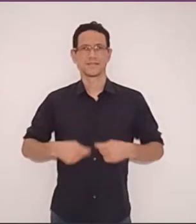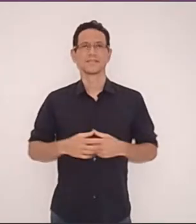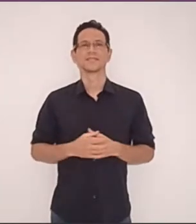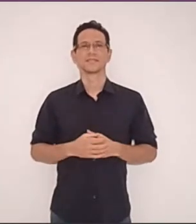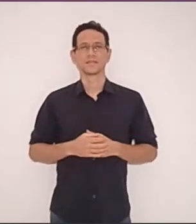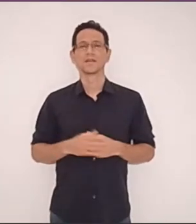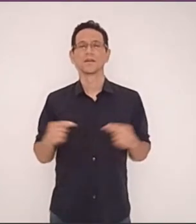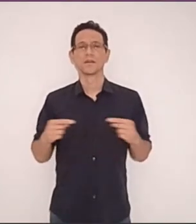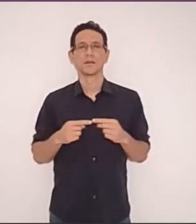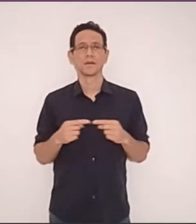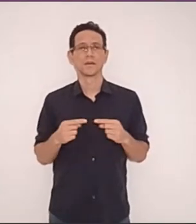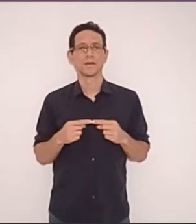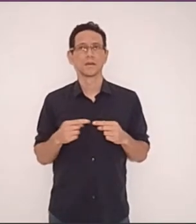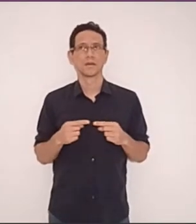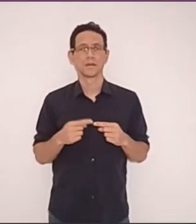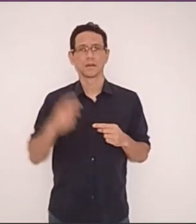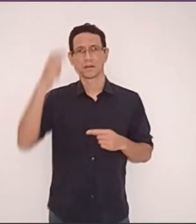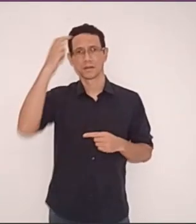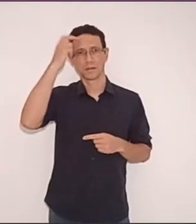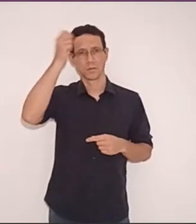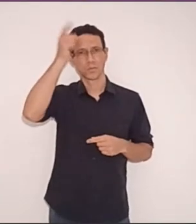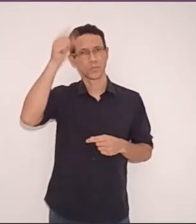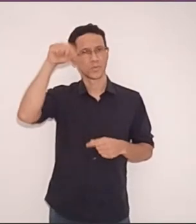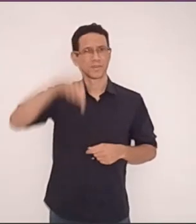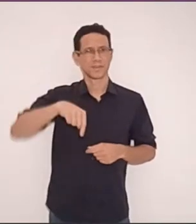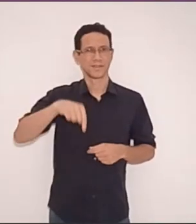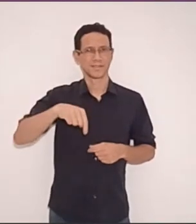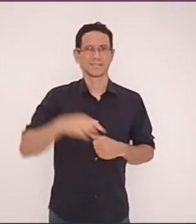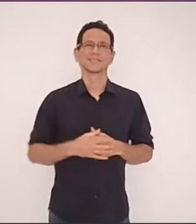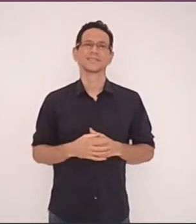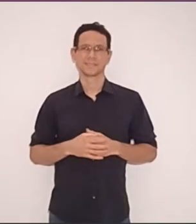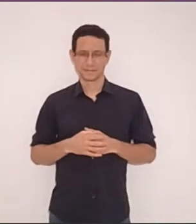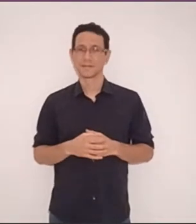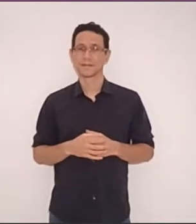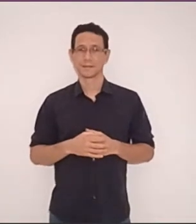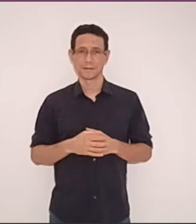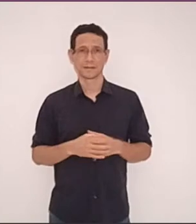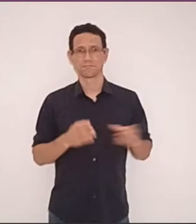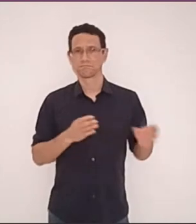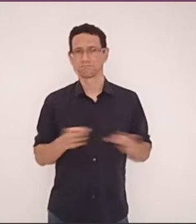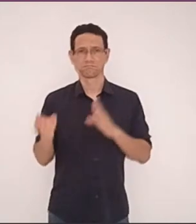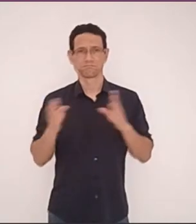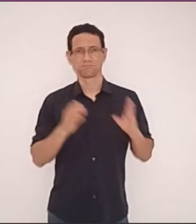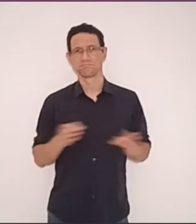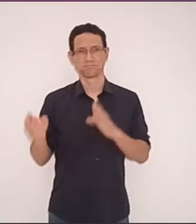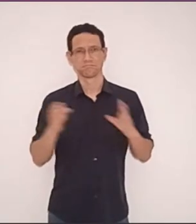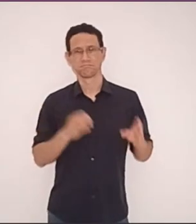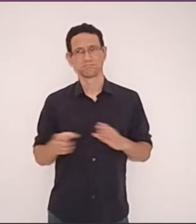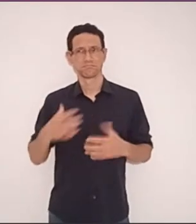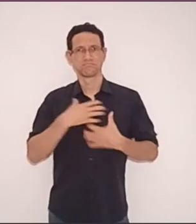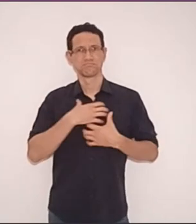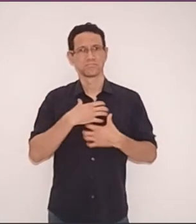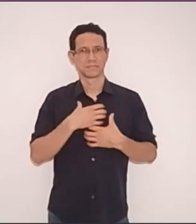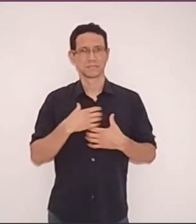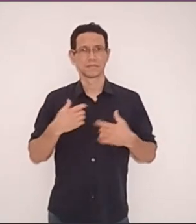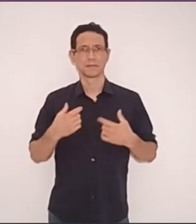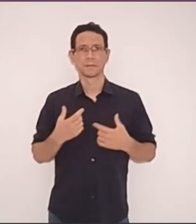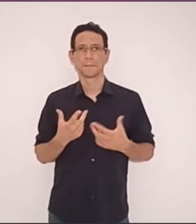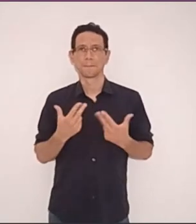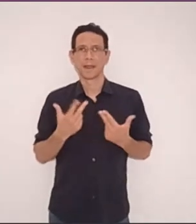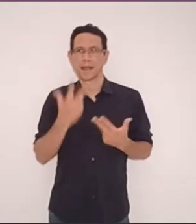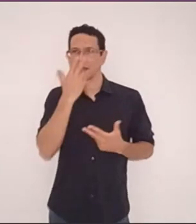que tem a ver com o modelo cultural que nós vivemos é um modelo comendo um monte de produção acho que tem uma coisa que é